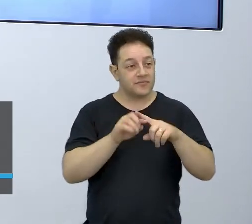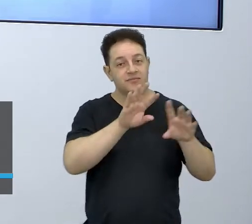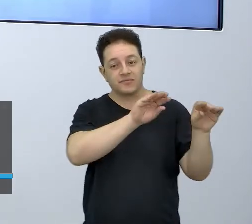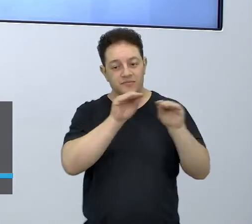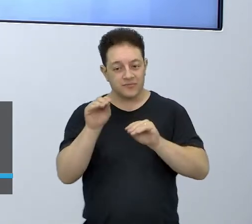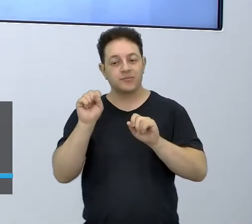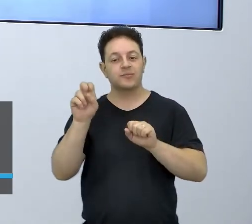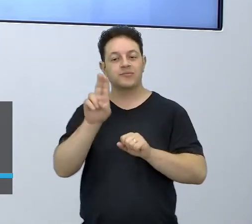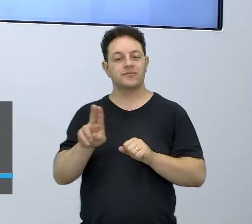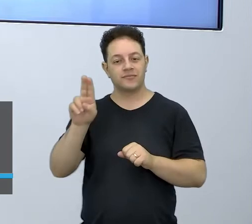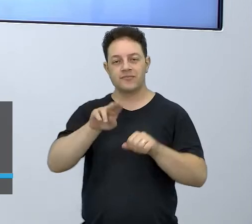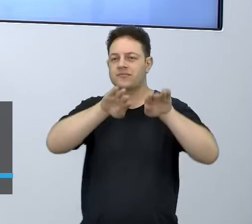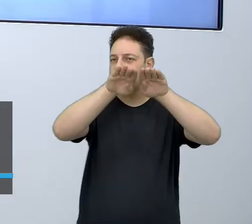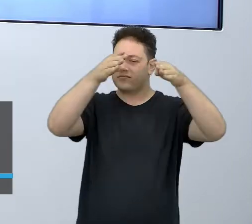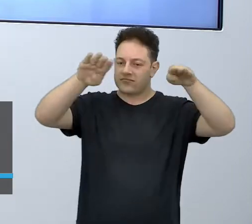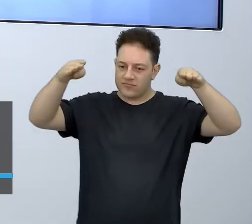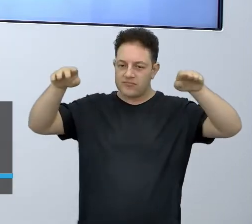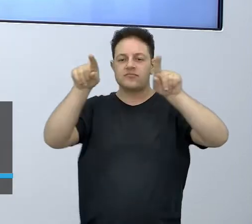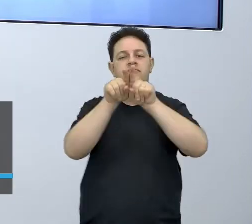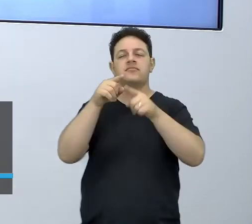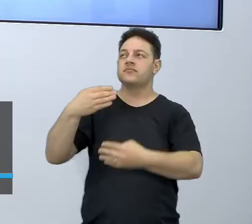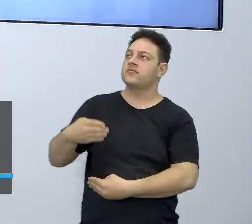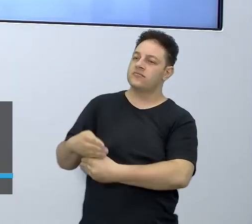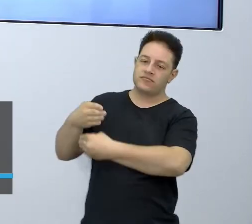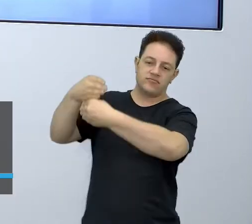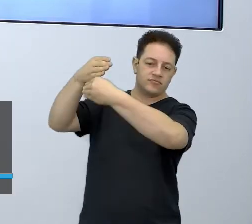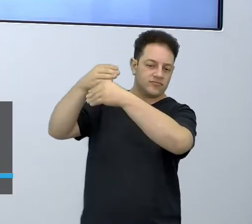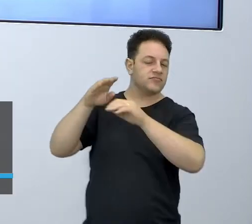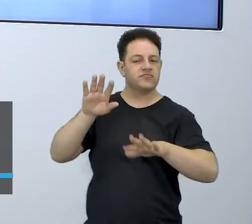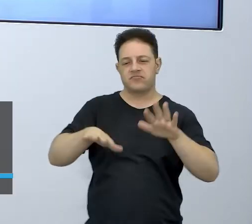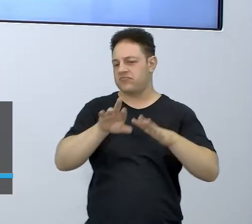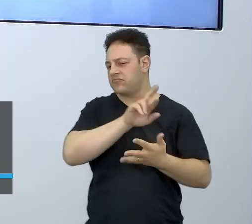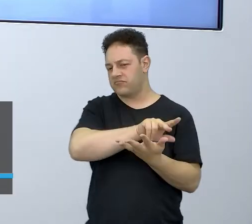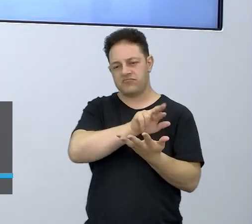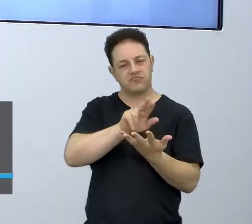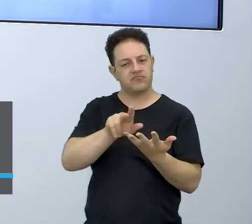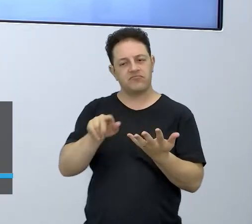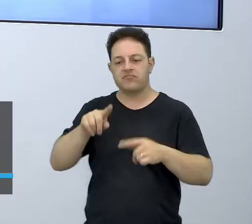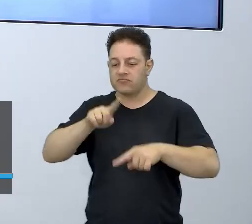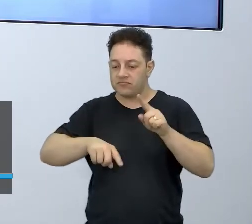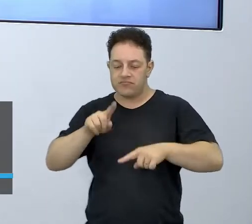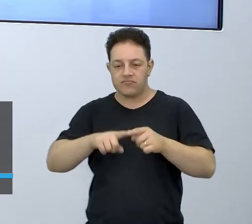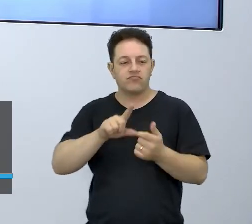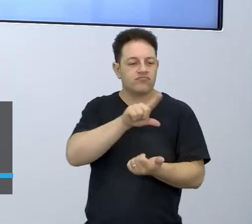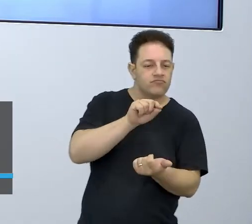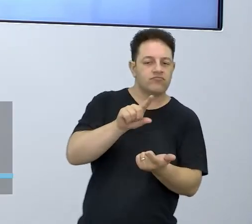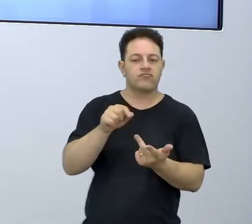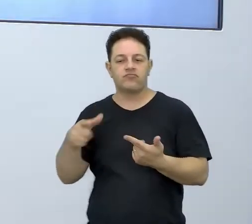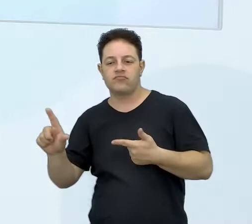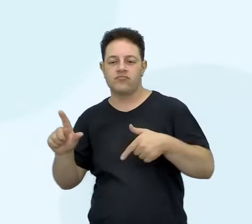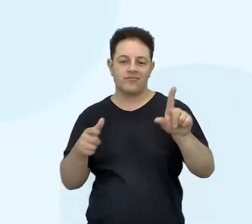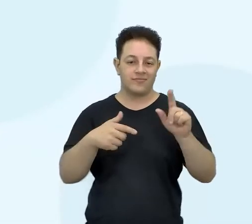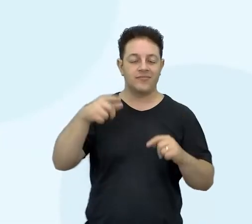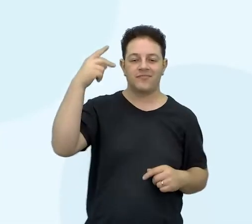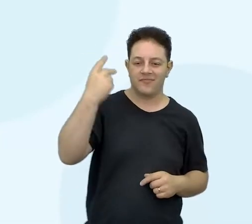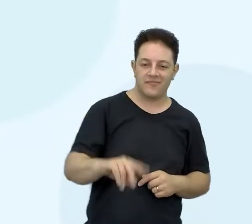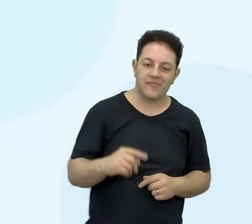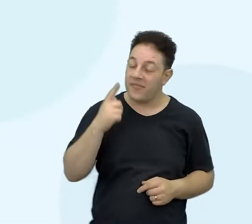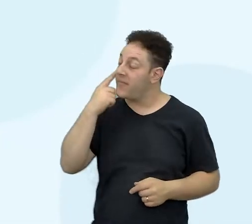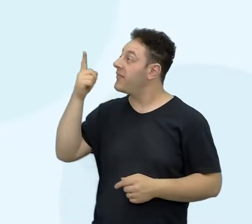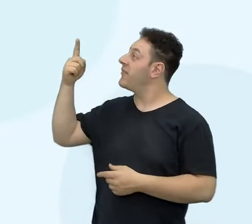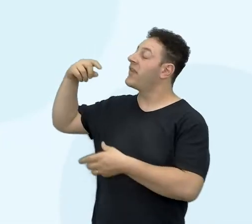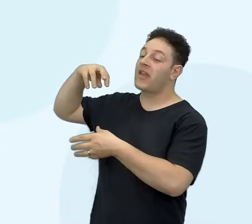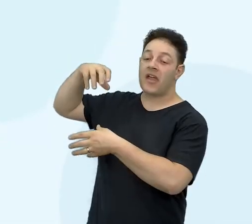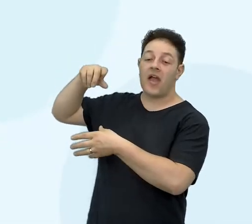usar, tanto para telha quanto para parede e tudo mais. Tem diversos materiais alternativos aí, enfim. Vamos voltar para a garrafa aqui